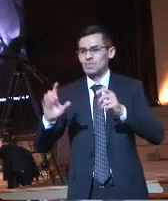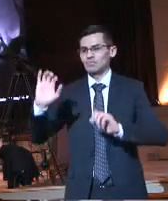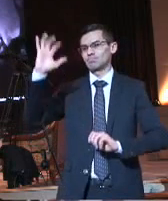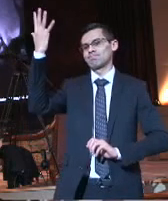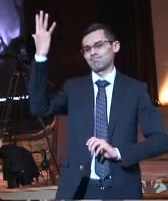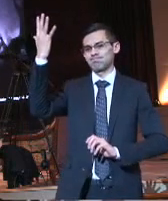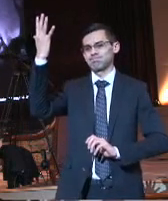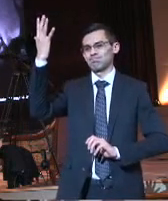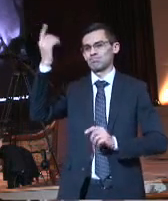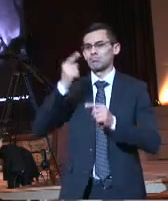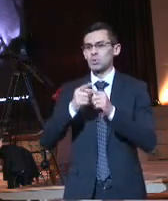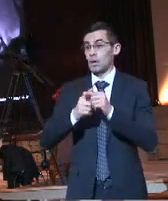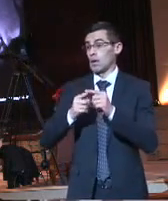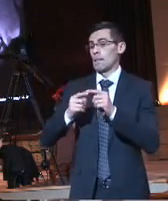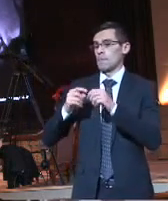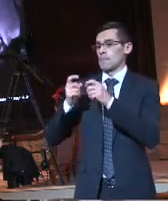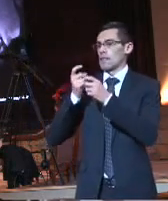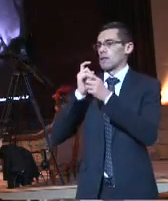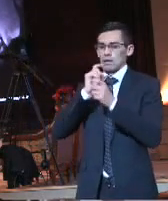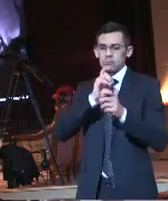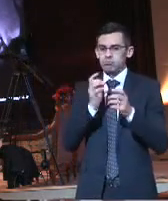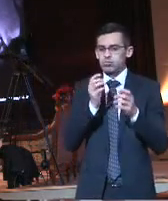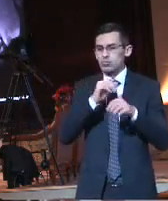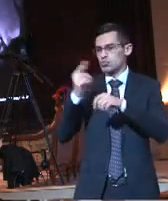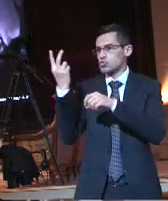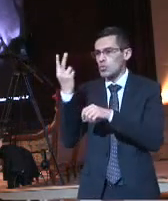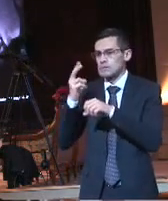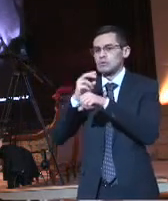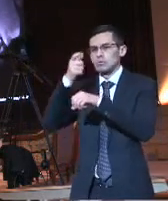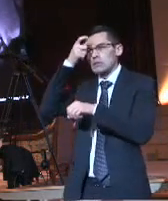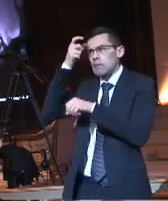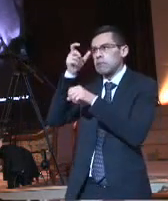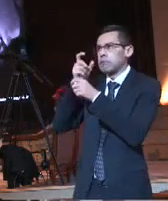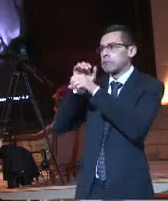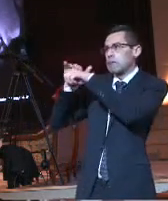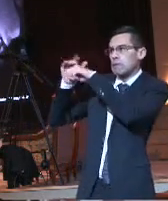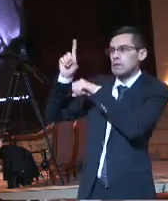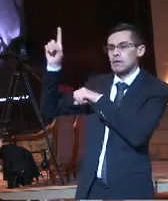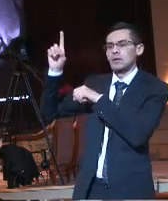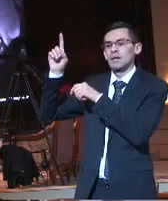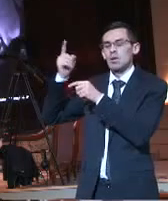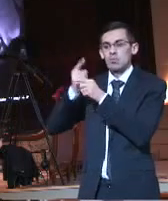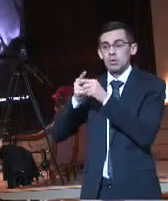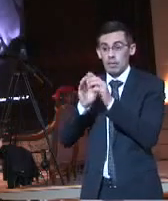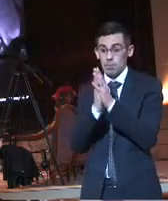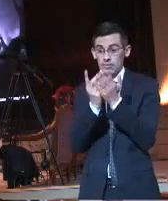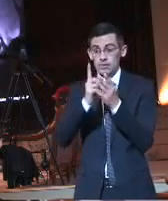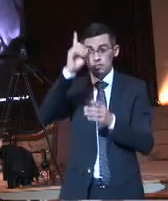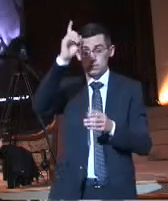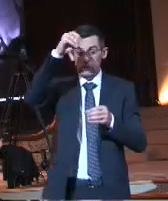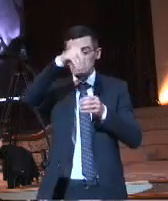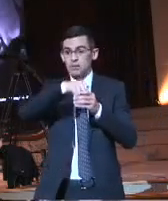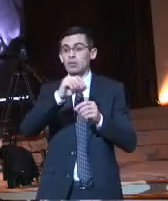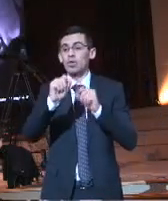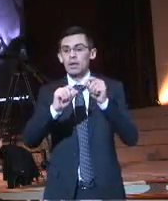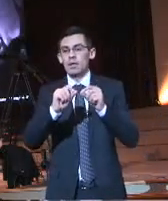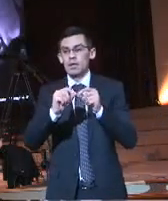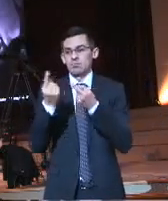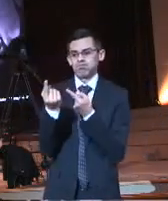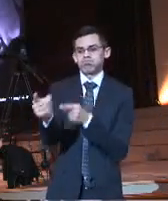essa assembleia, esse acusador, que é Satanás, porque a Bíblia diz, o nome Satanás significa